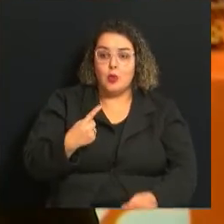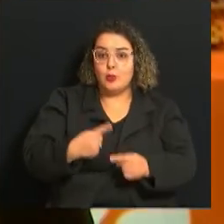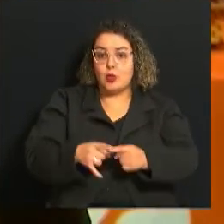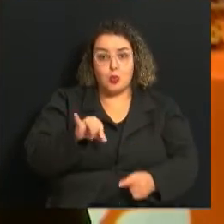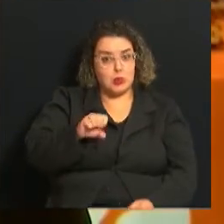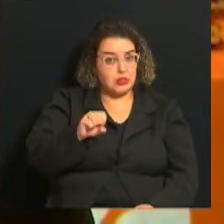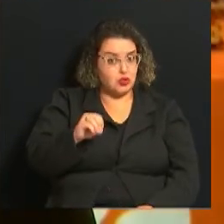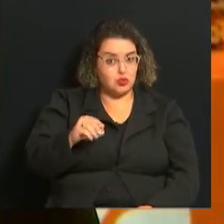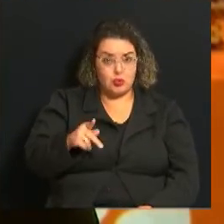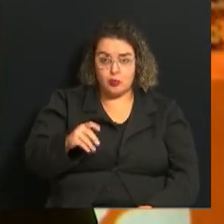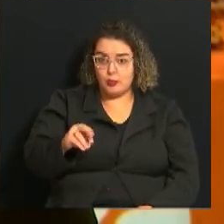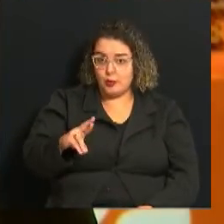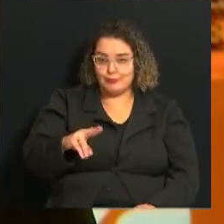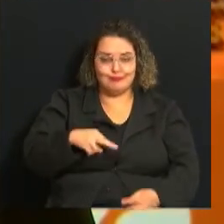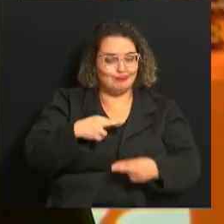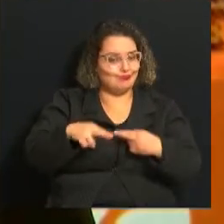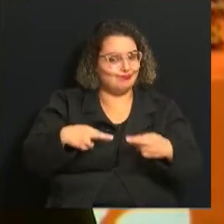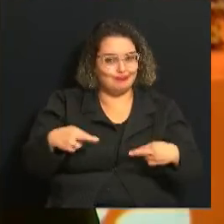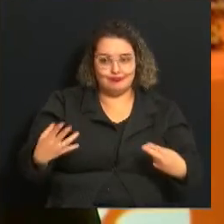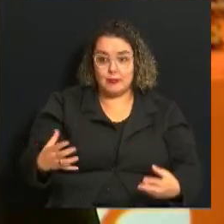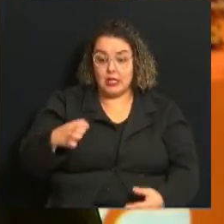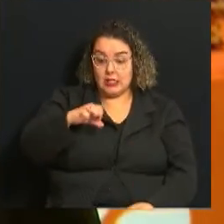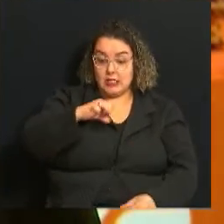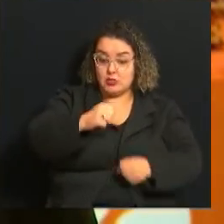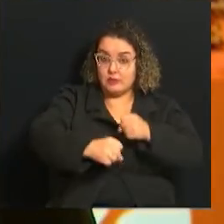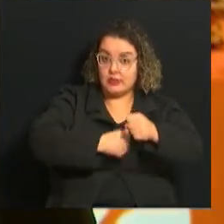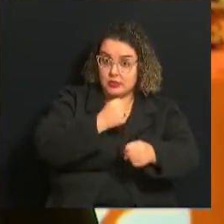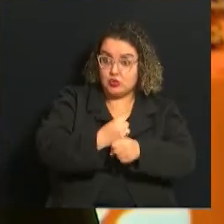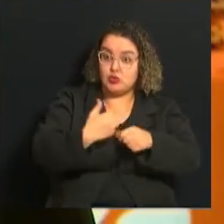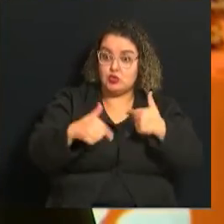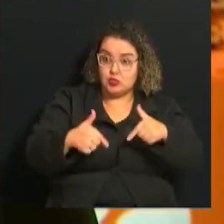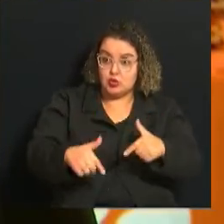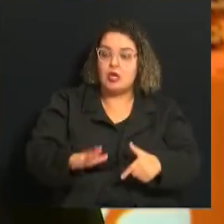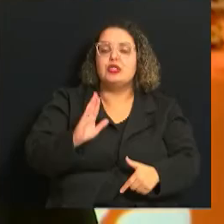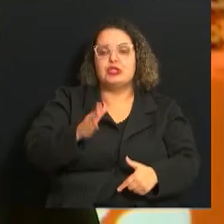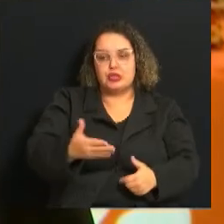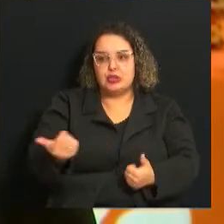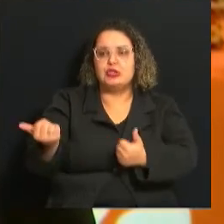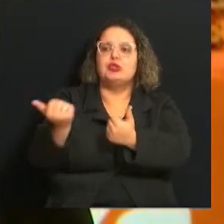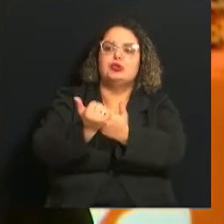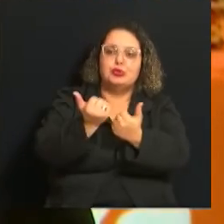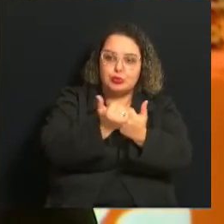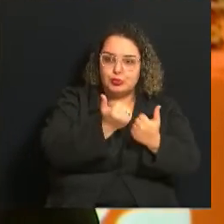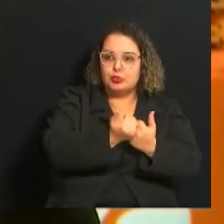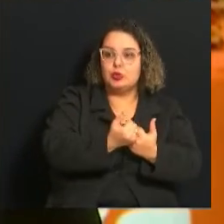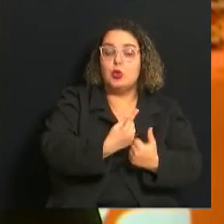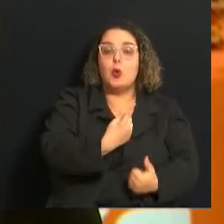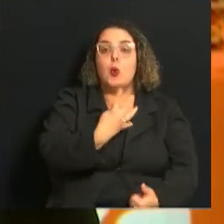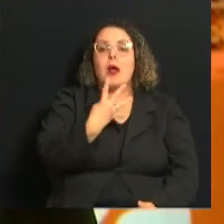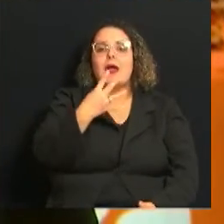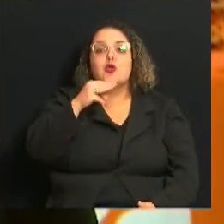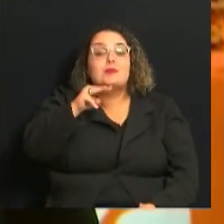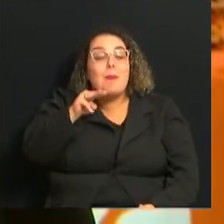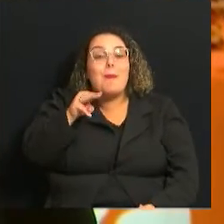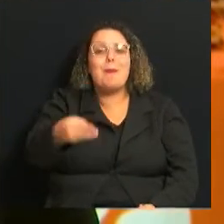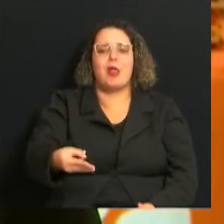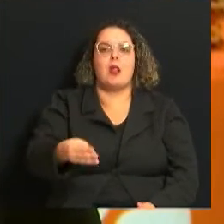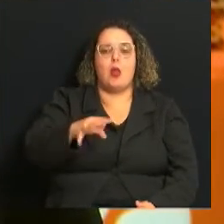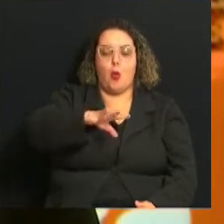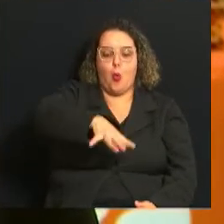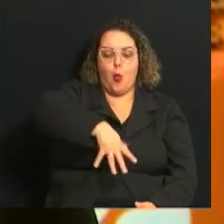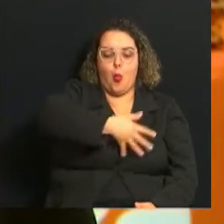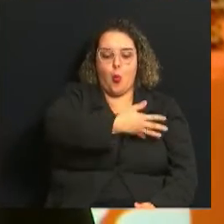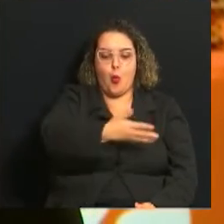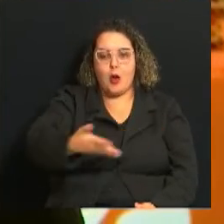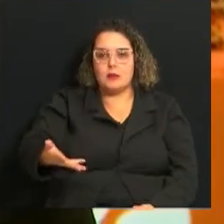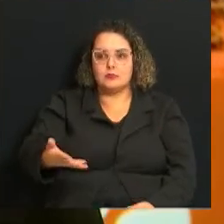E nesses 19 anos de trabalho, nós já substituímos praticamente 14 milhões de em bandeja